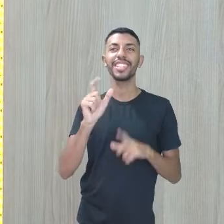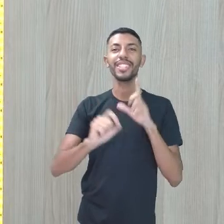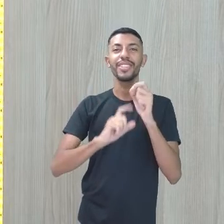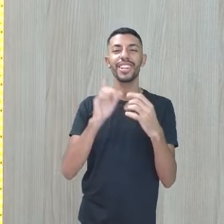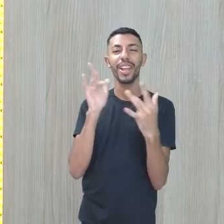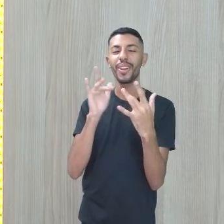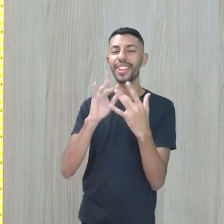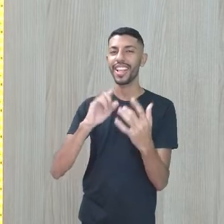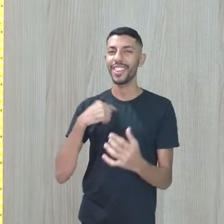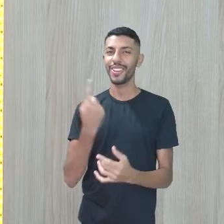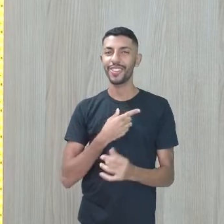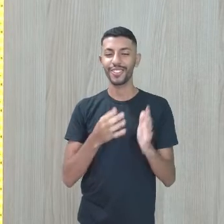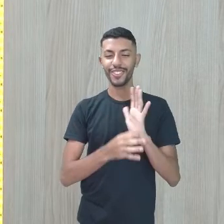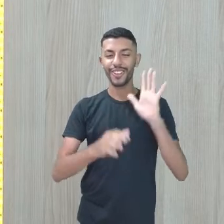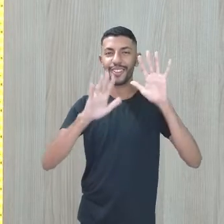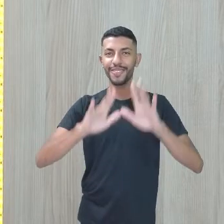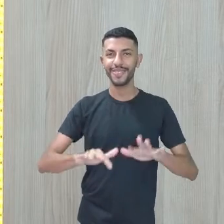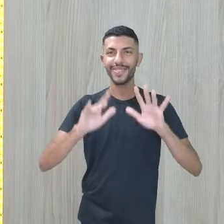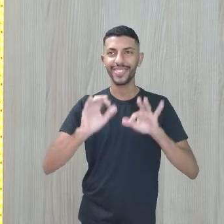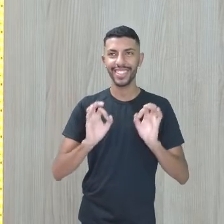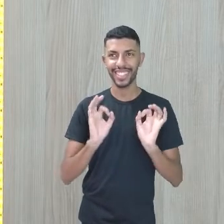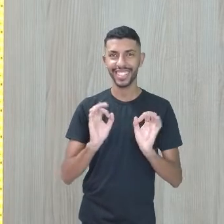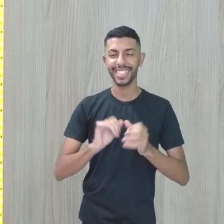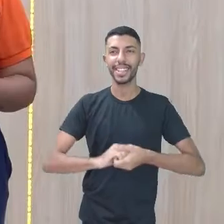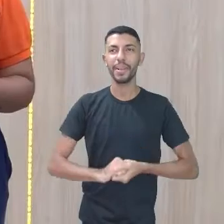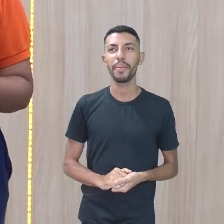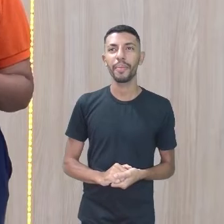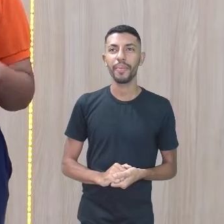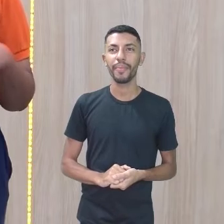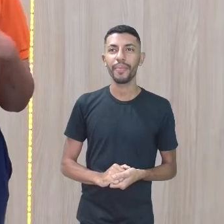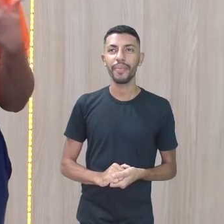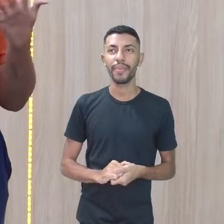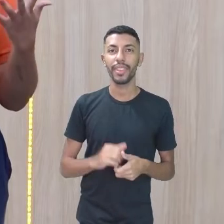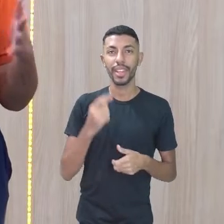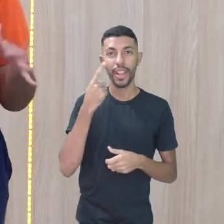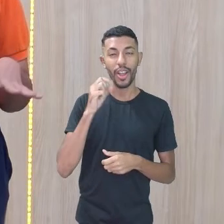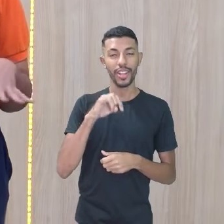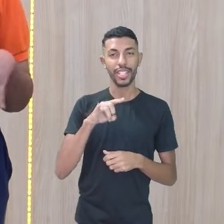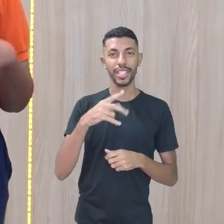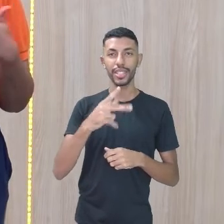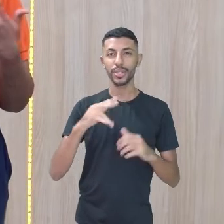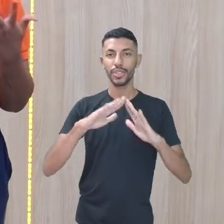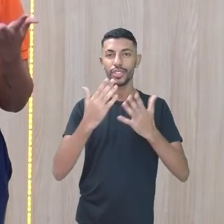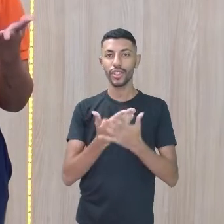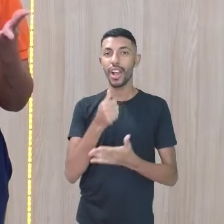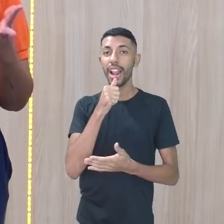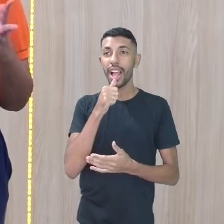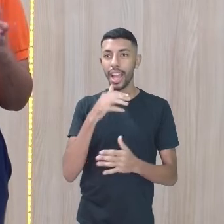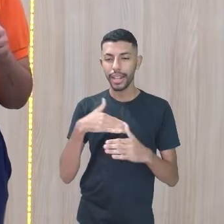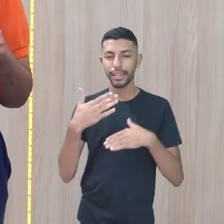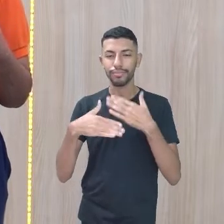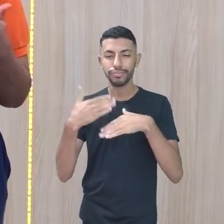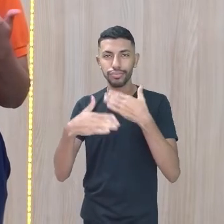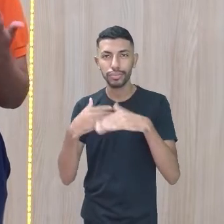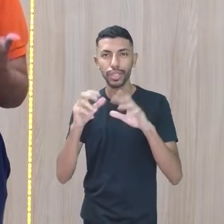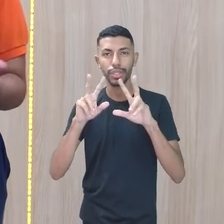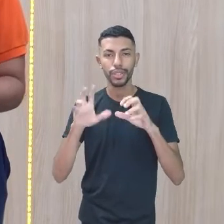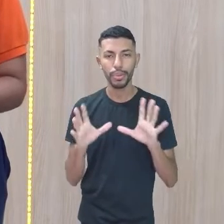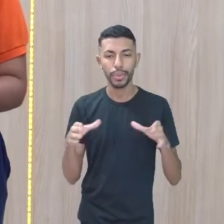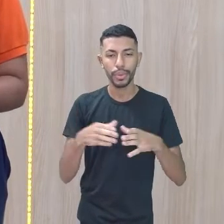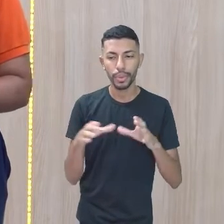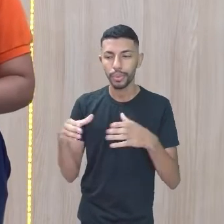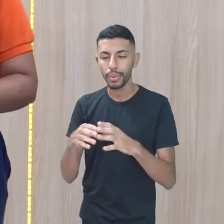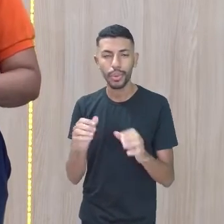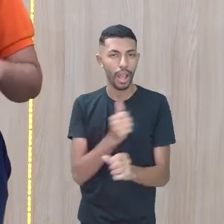em contato conosco aqui pelo chat, tá bom? Isso. Se a sua escola ainda está passando pelo processo de enturmar